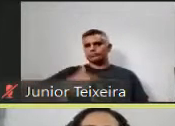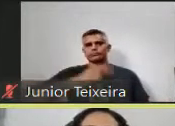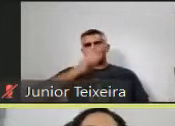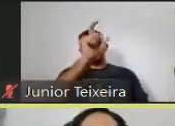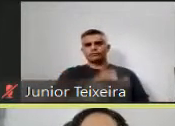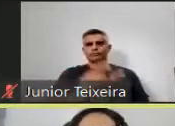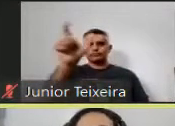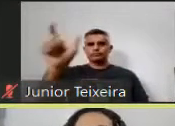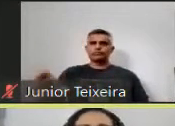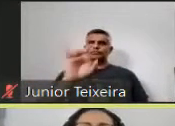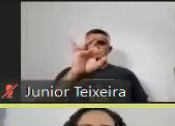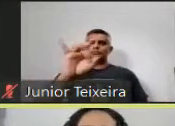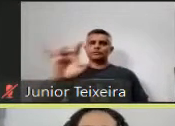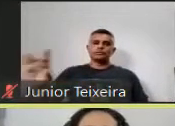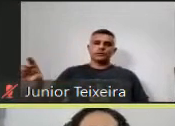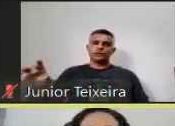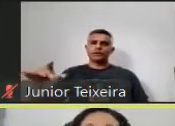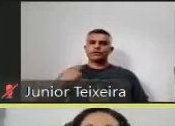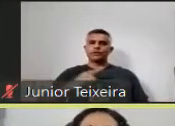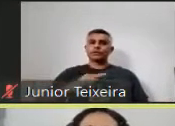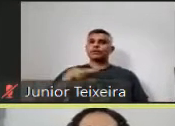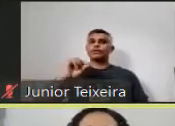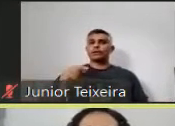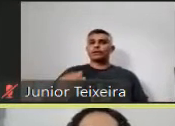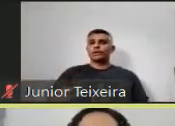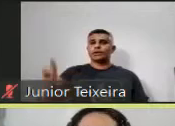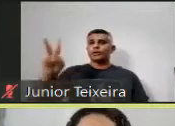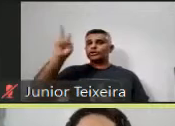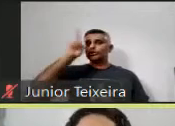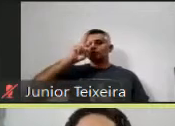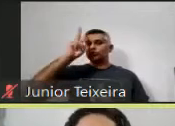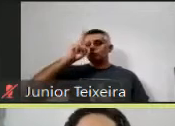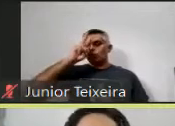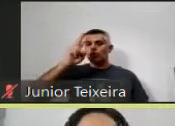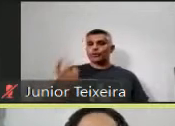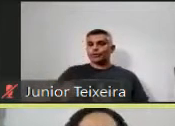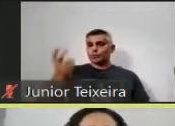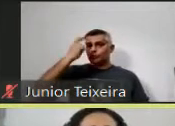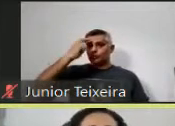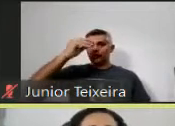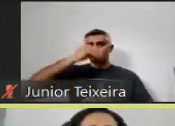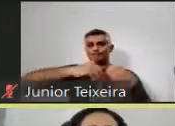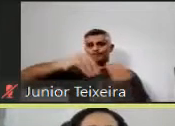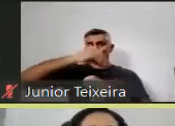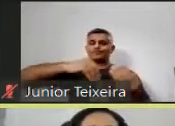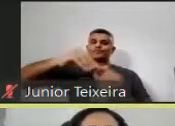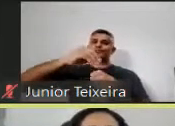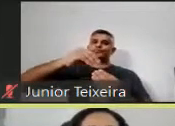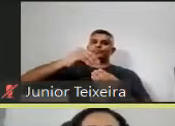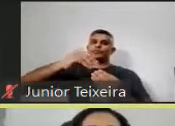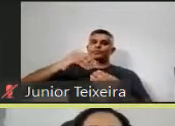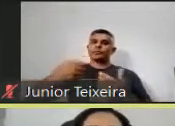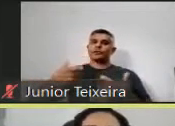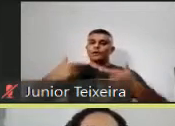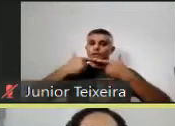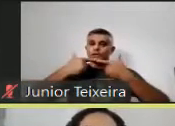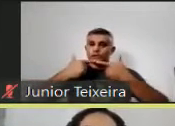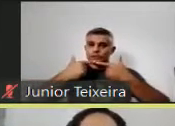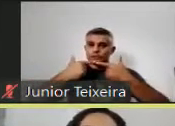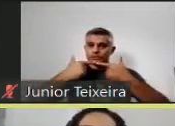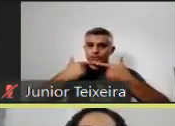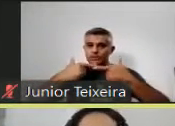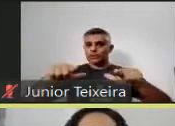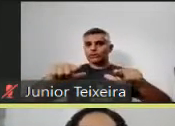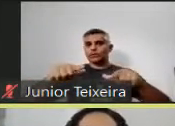linguagem, tanto a língua quanto a linguagem, ela tem um fator primordial na nossa Constituição. E que, em virtude das interações que a